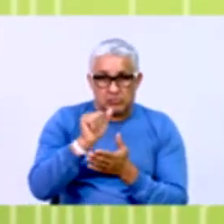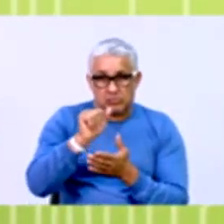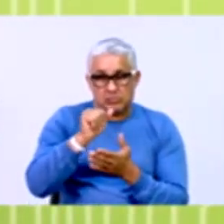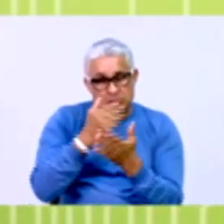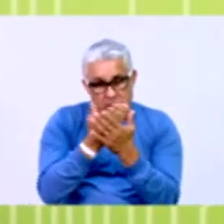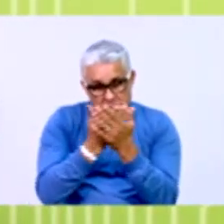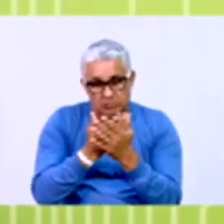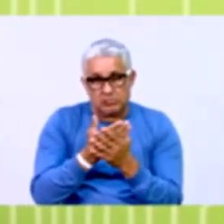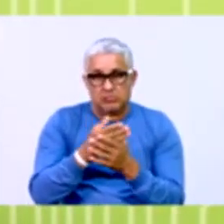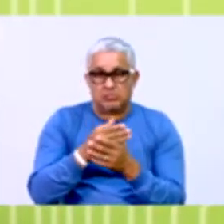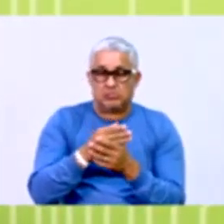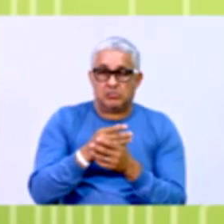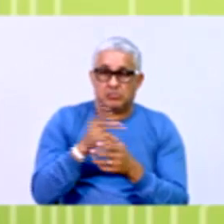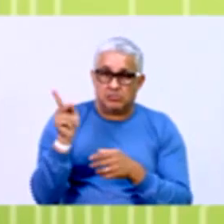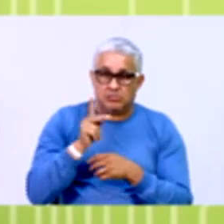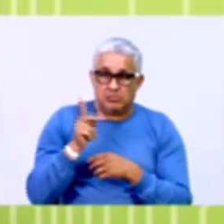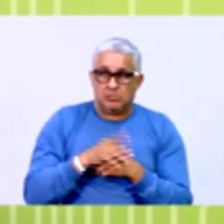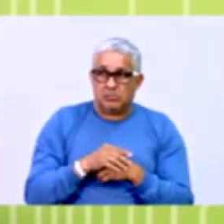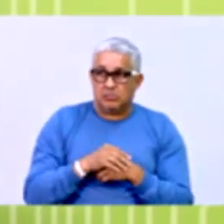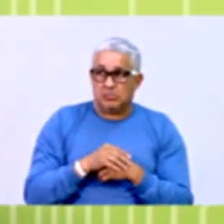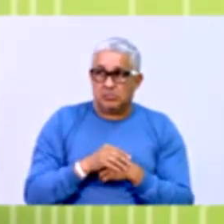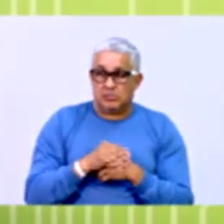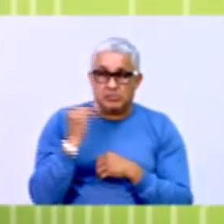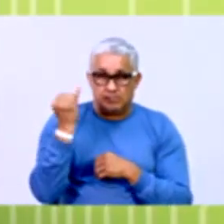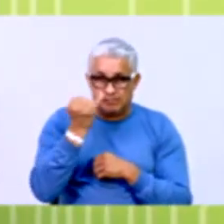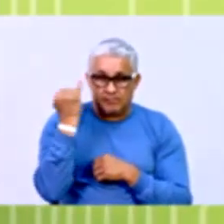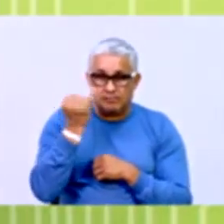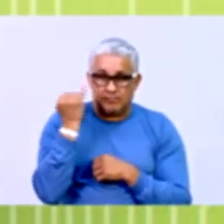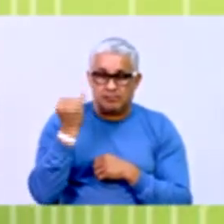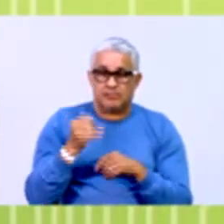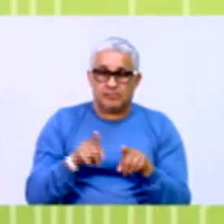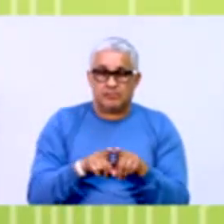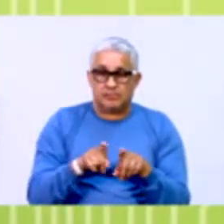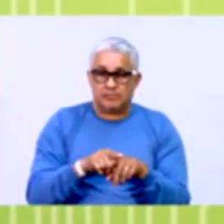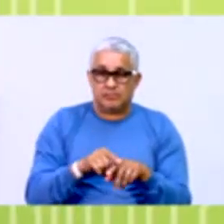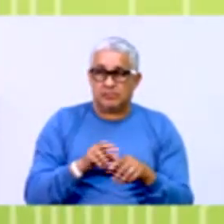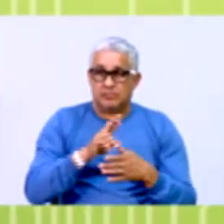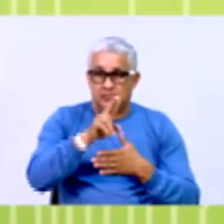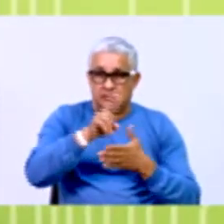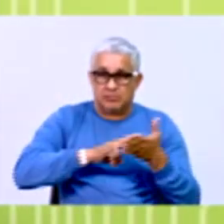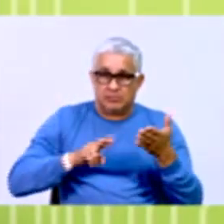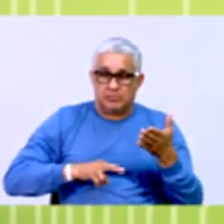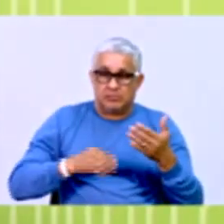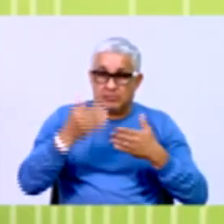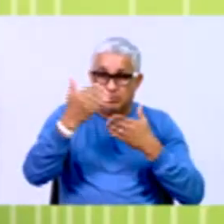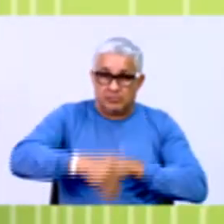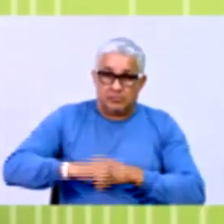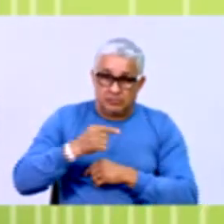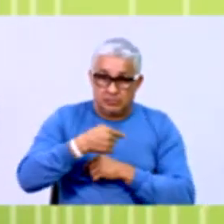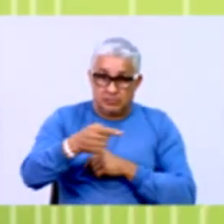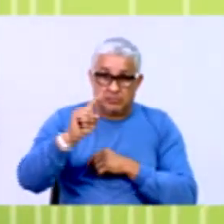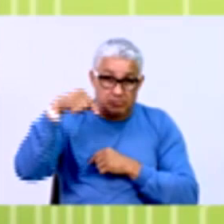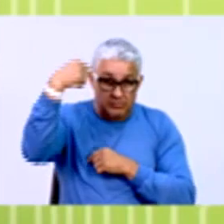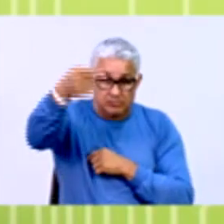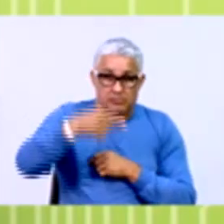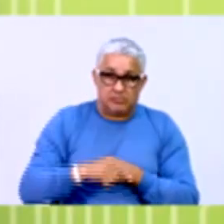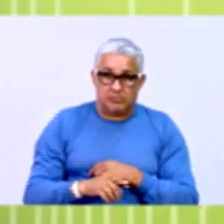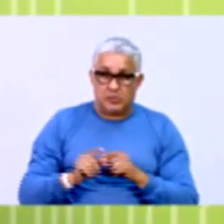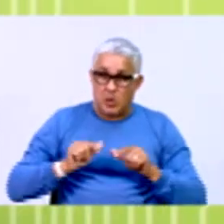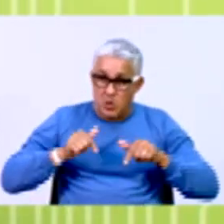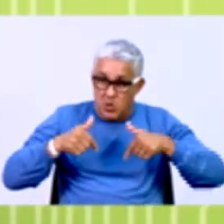essa dica de que o livro texto vai ser muito importante também para a realização da prova que será na próxima semana. Então, reforçando